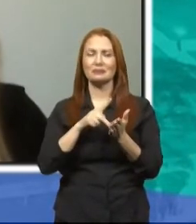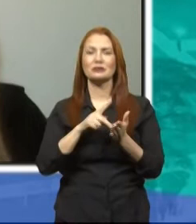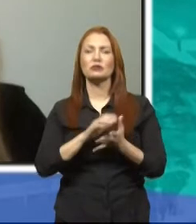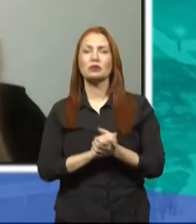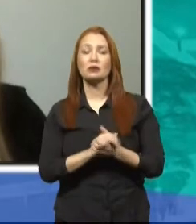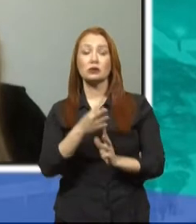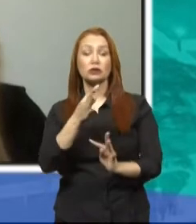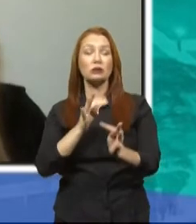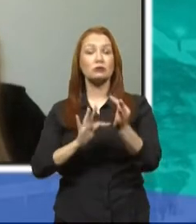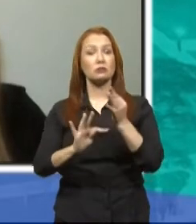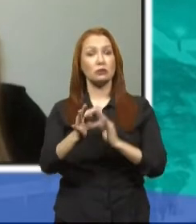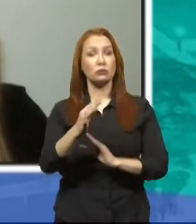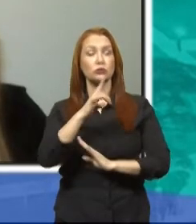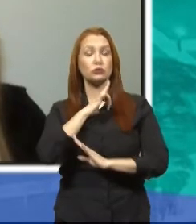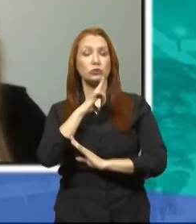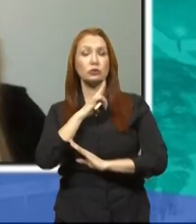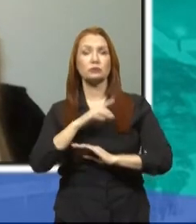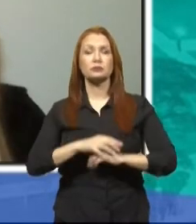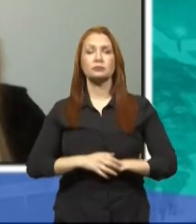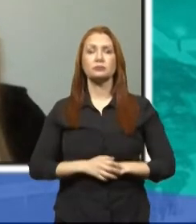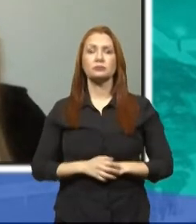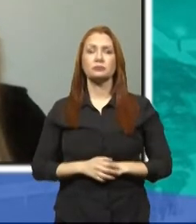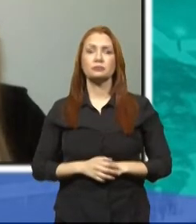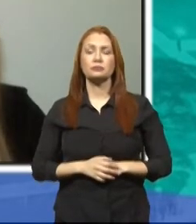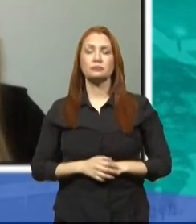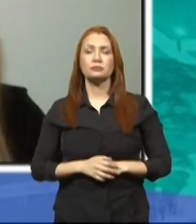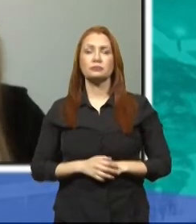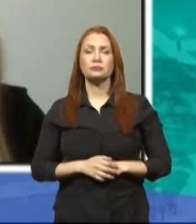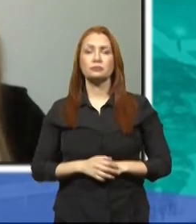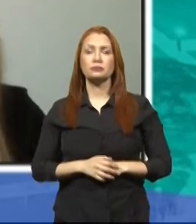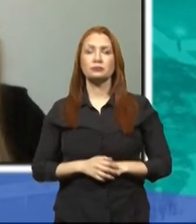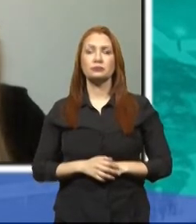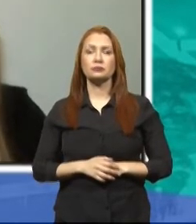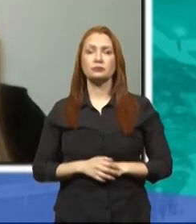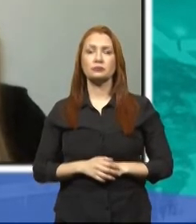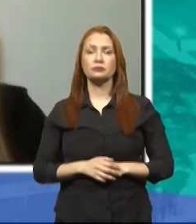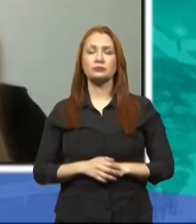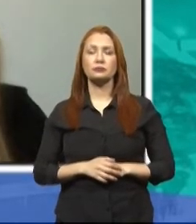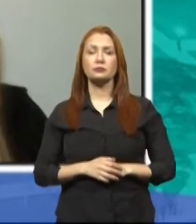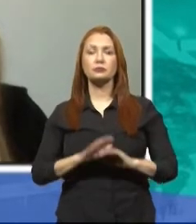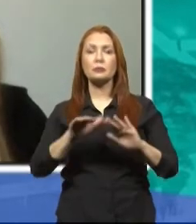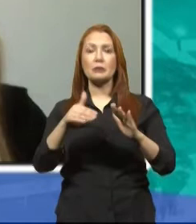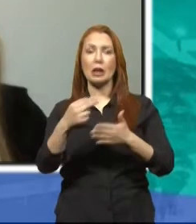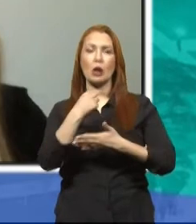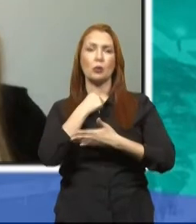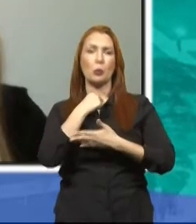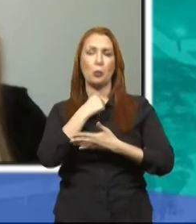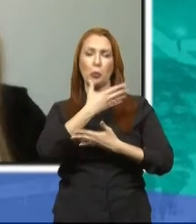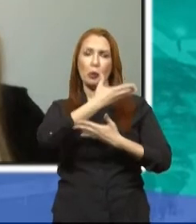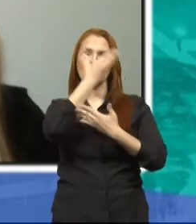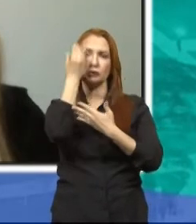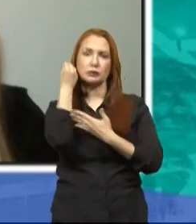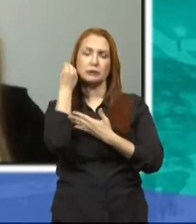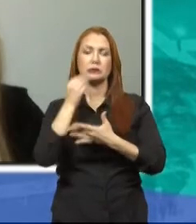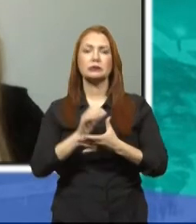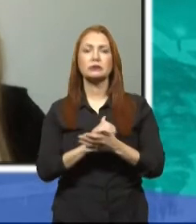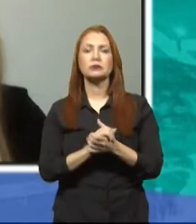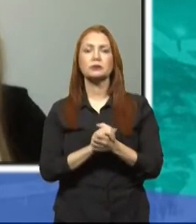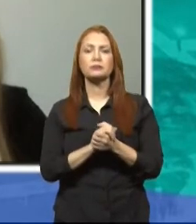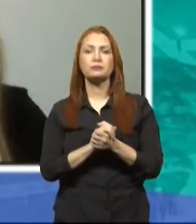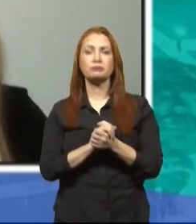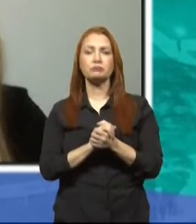essa tecnologia e assim, não podemos esquecer de que a